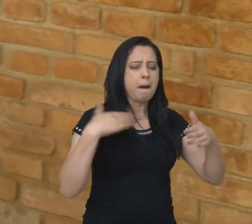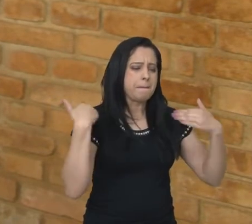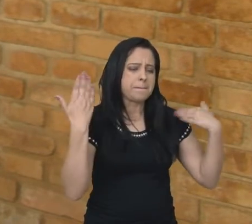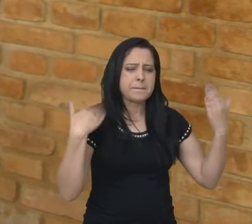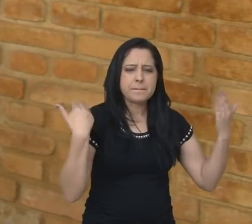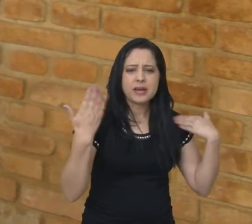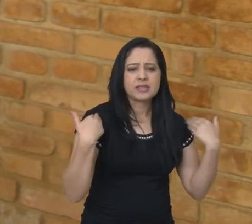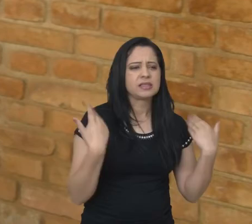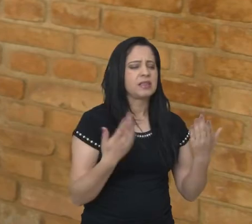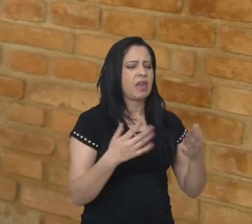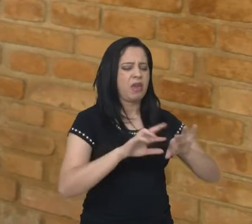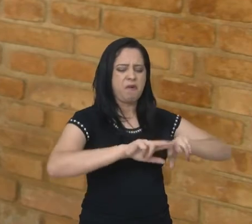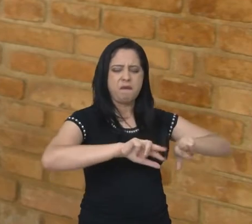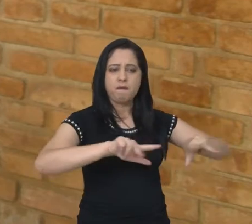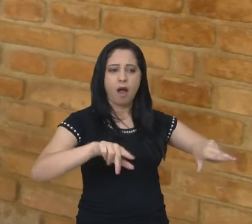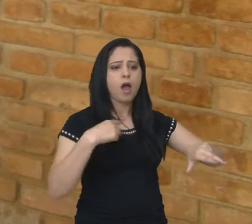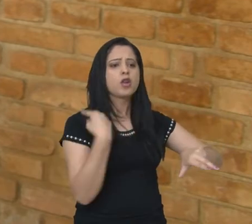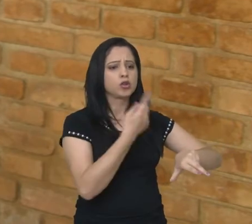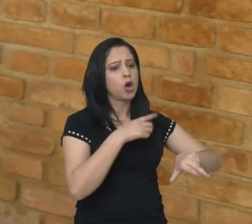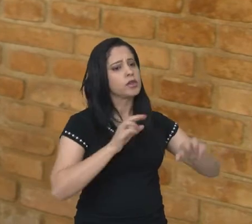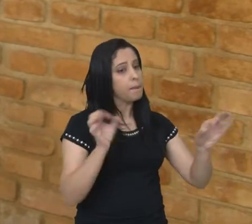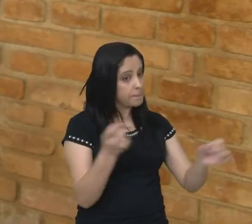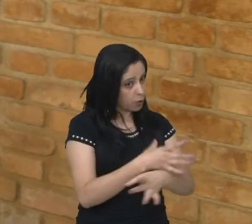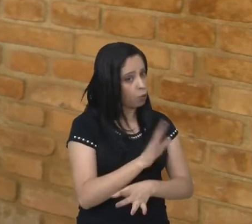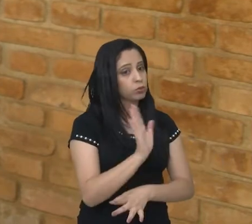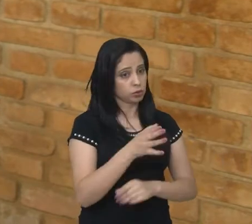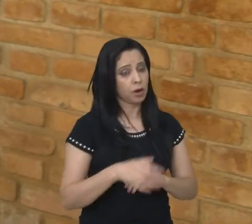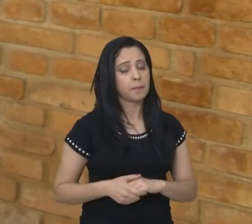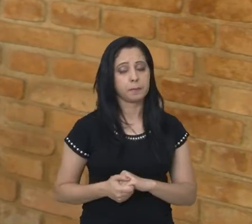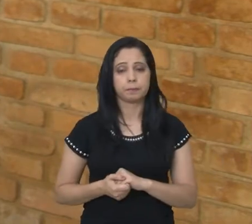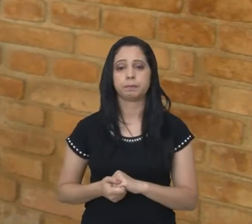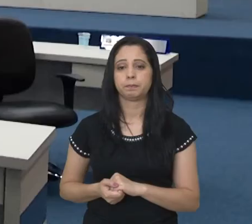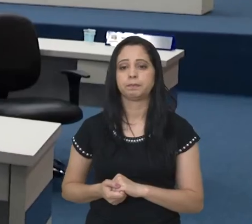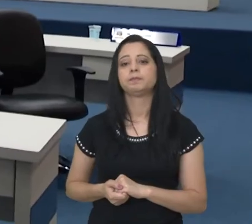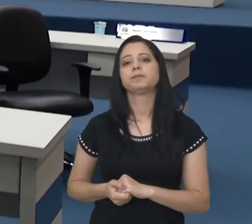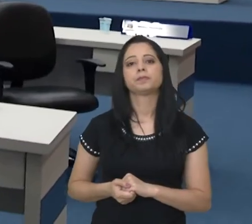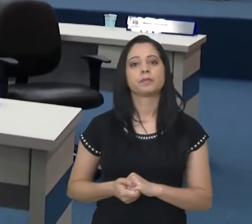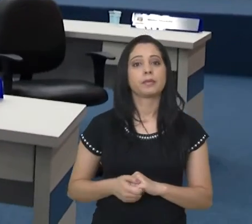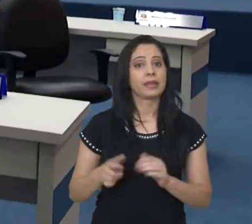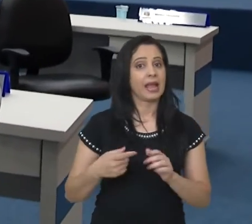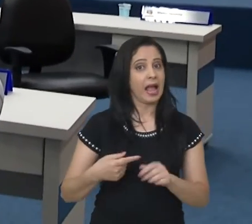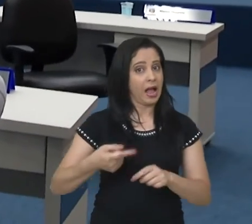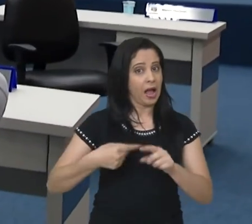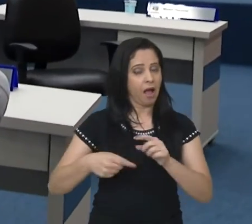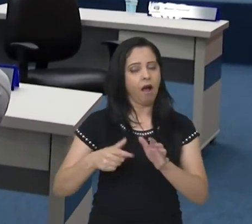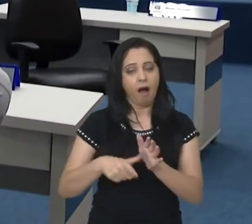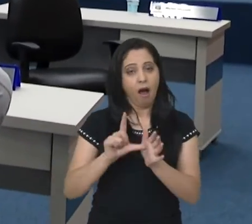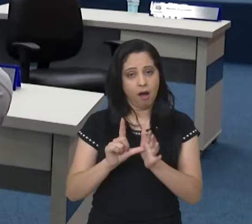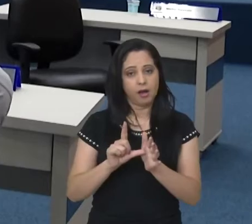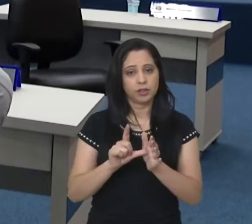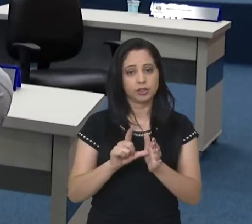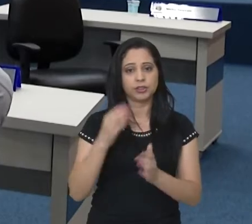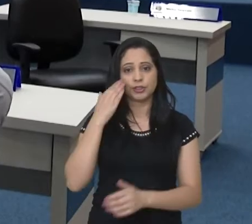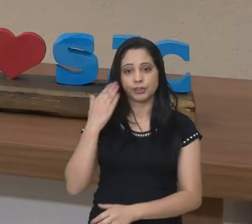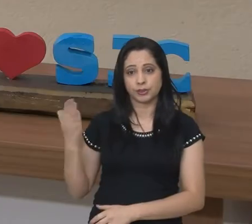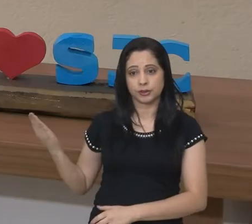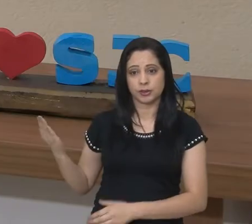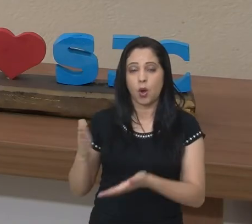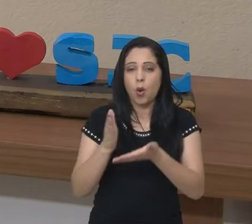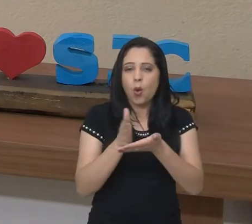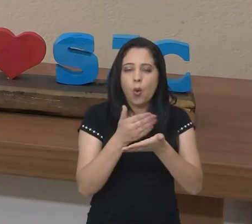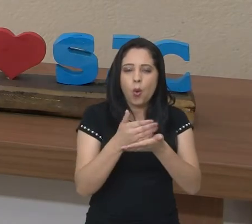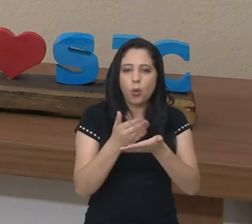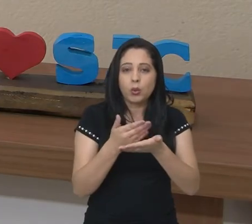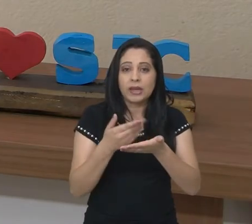gastronomia. Então, nós estamos preparados e nos preparando ainda mais. Antes de ser aprovado na Câmara Municipal, o